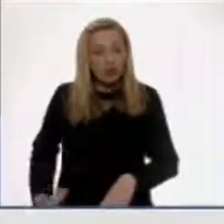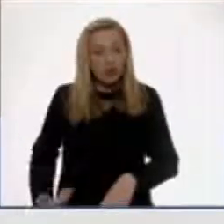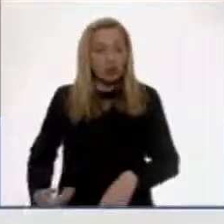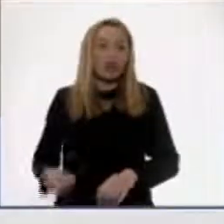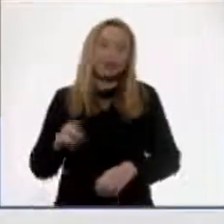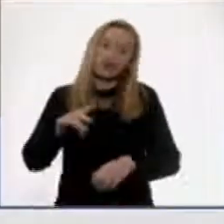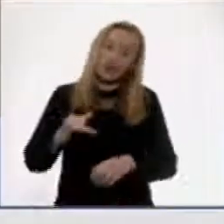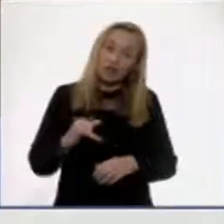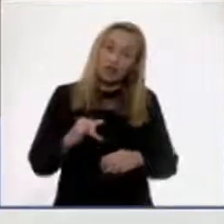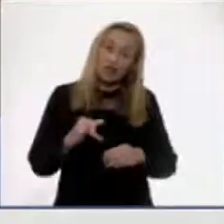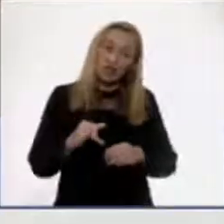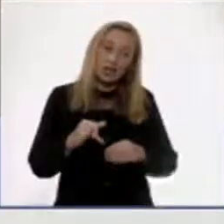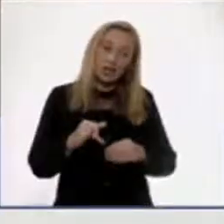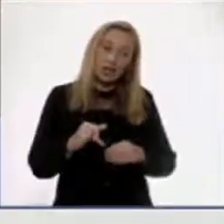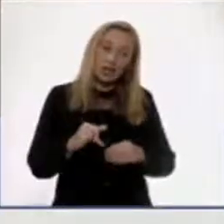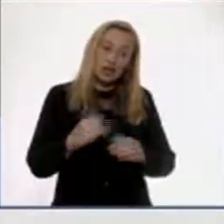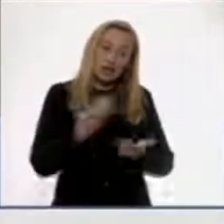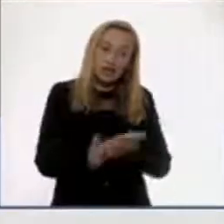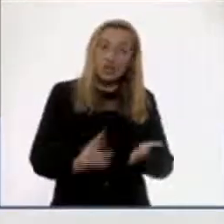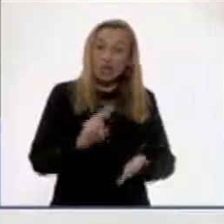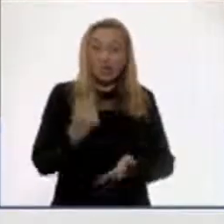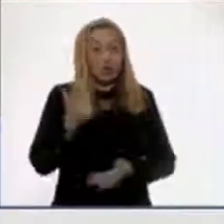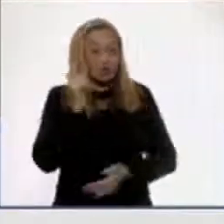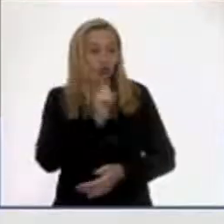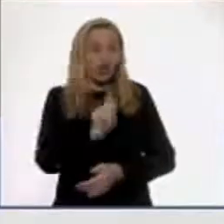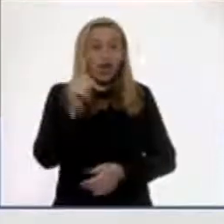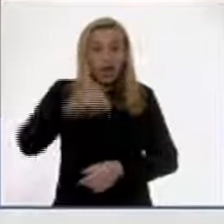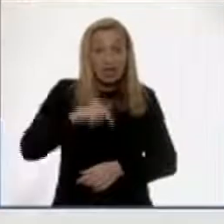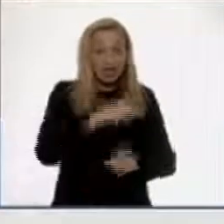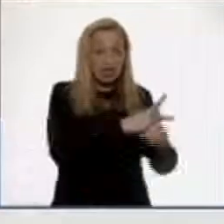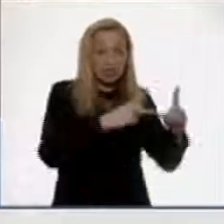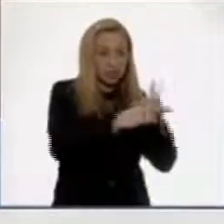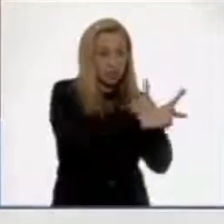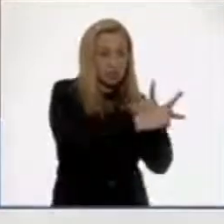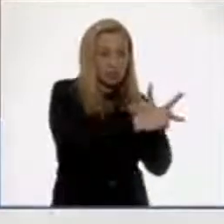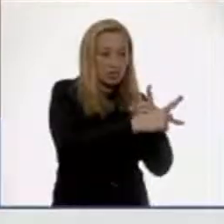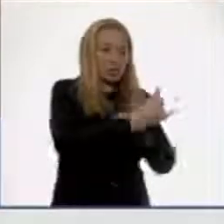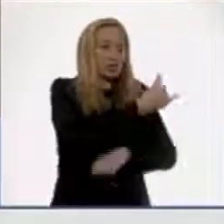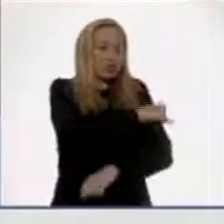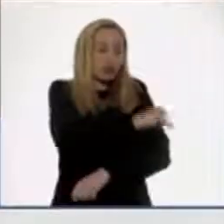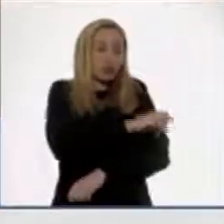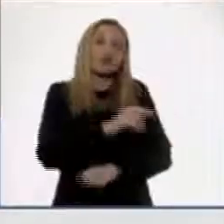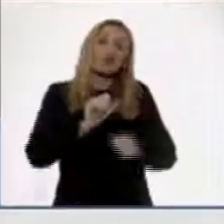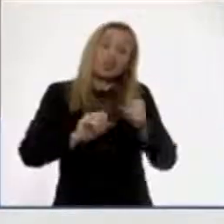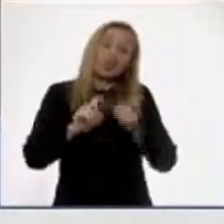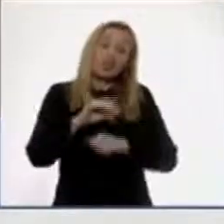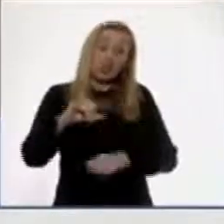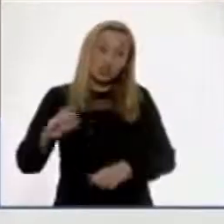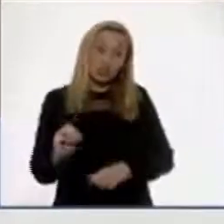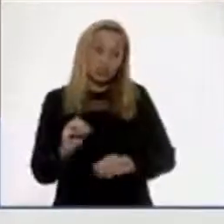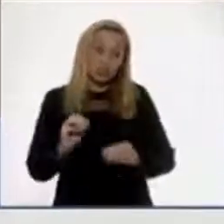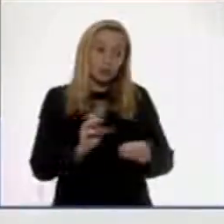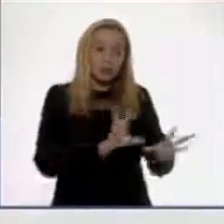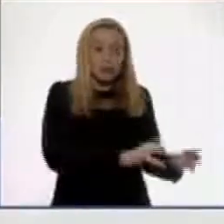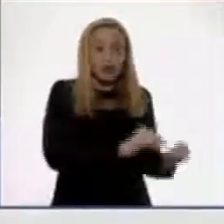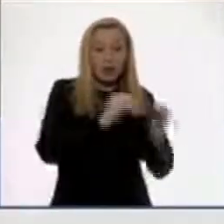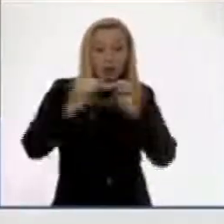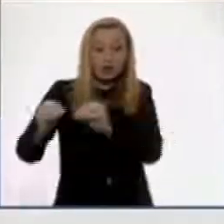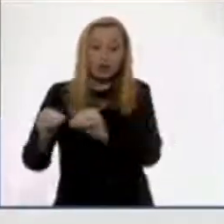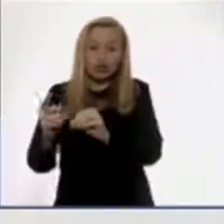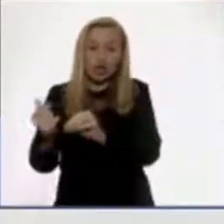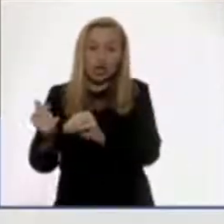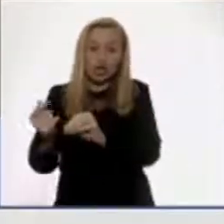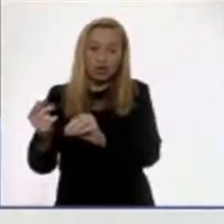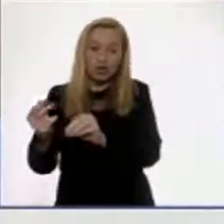gerado ganhos ou perdas. Aqui no Rio de Janeiro, o Rio Previdência fez isso, antecipou royalties do petróleo e fez operações de risco.